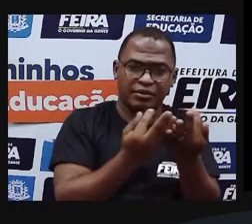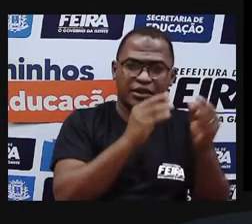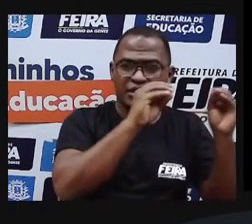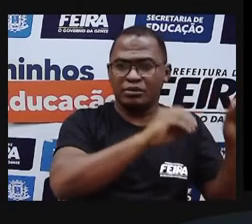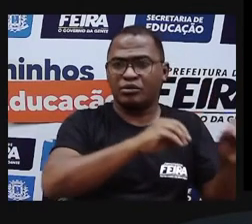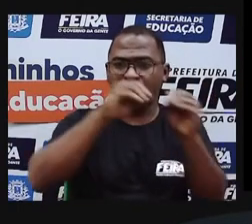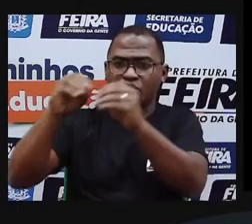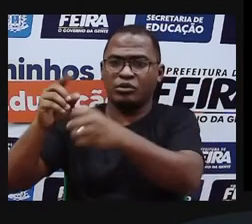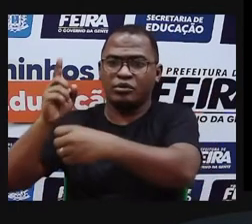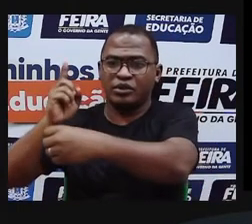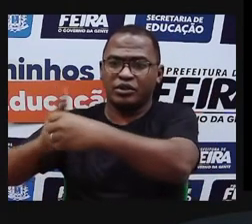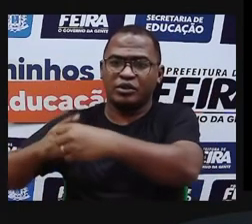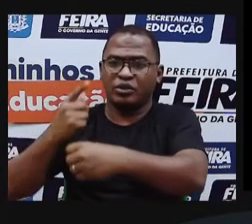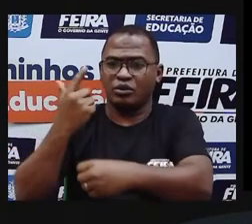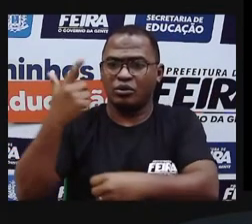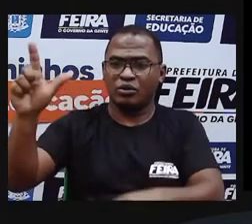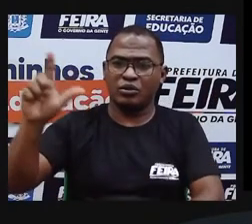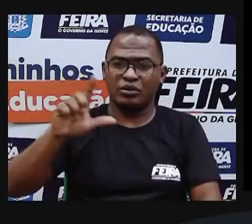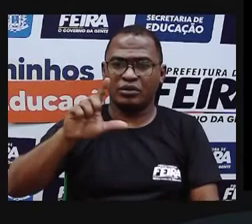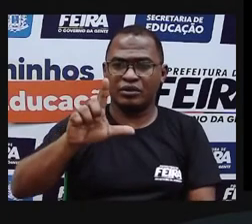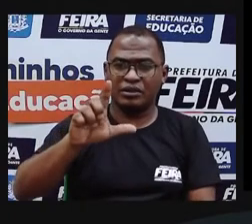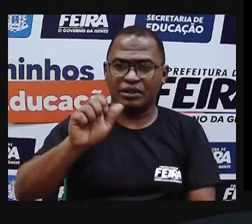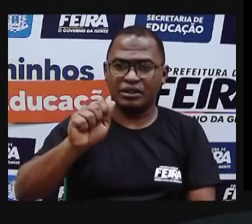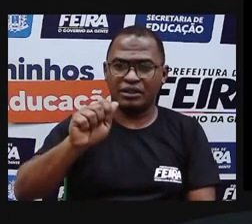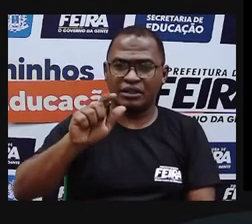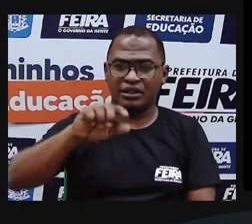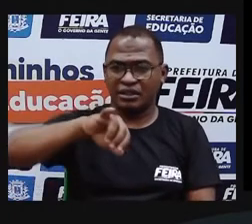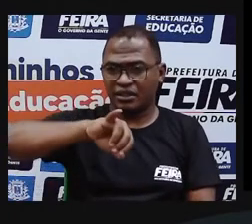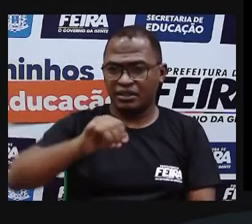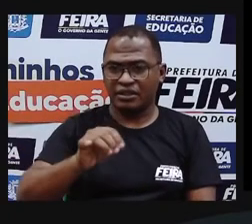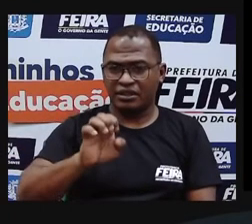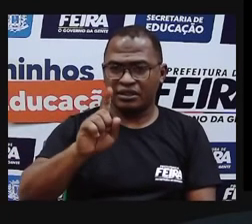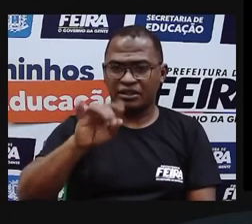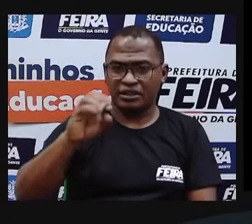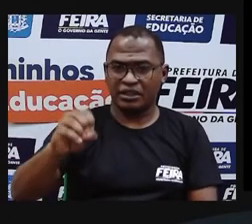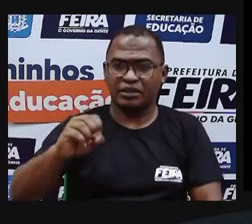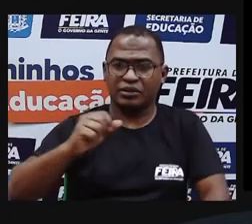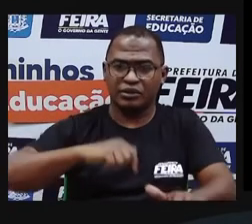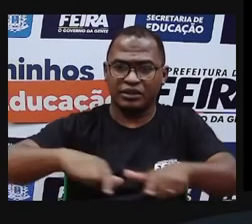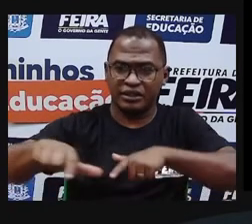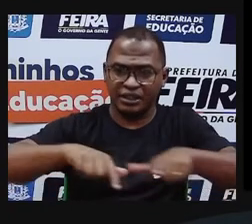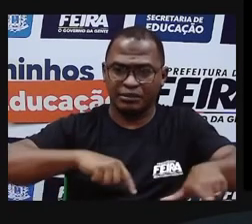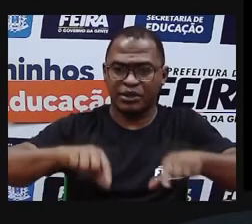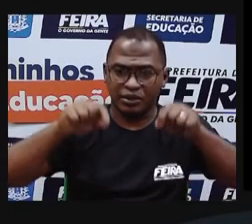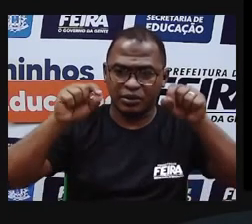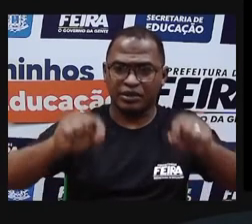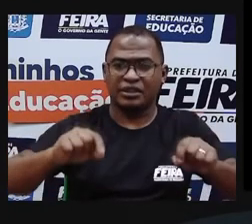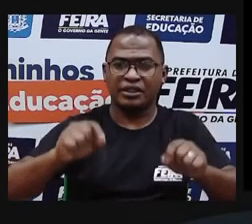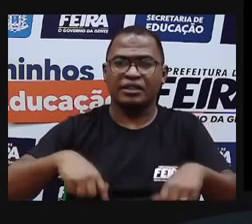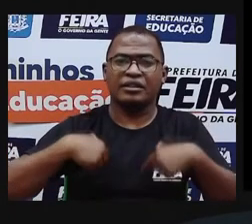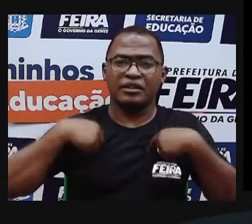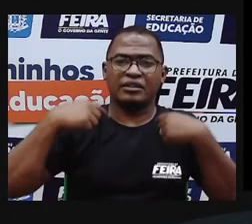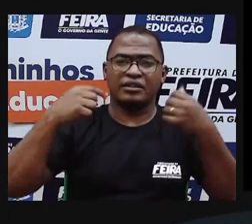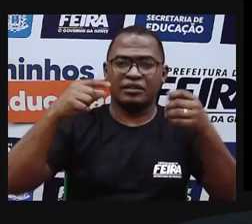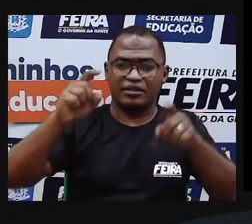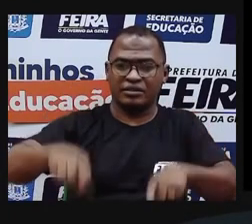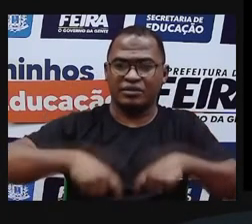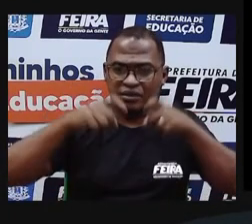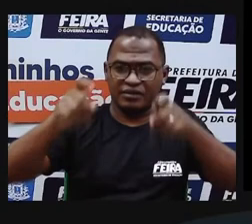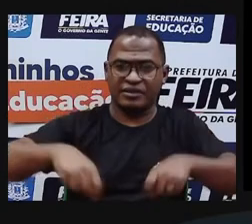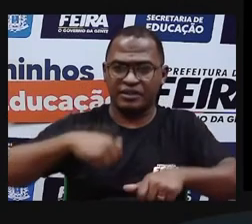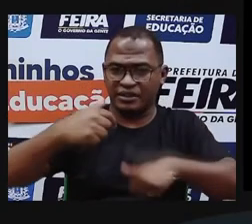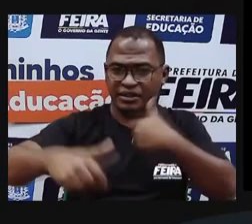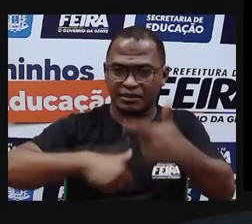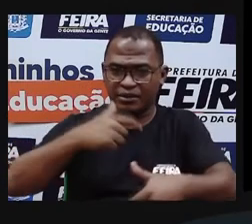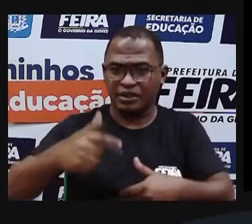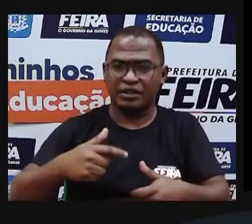Lajeado, onde trabalharam como lavradores em uma fazenda. Em 1927, retornou para Sacramento.